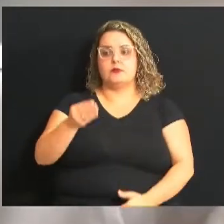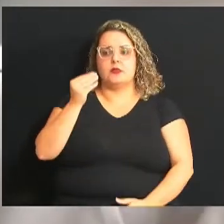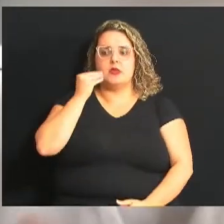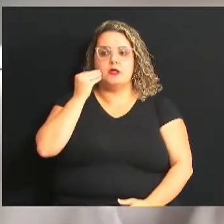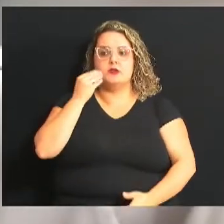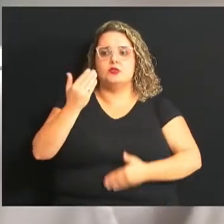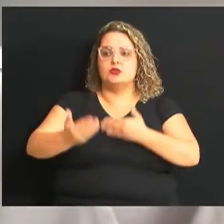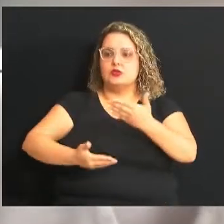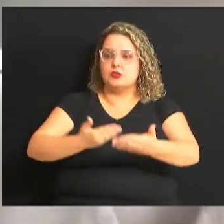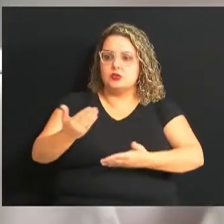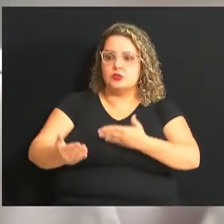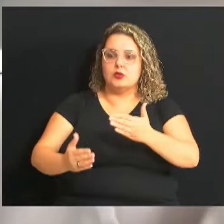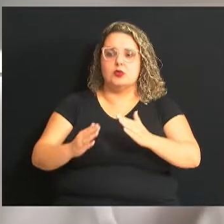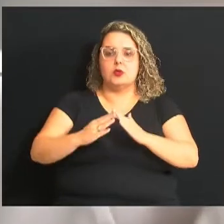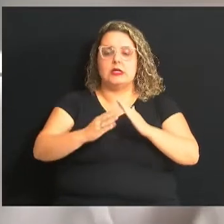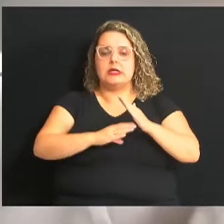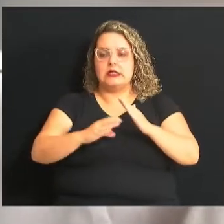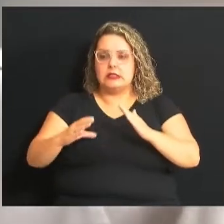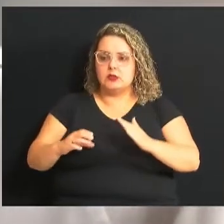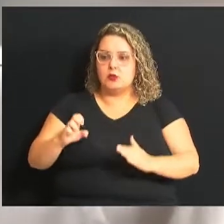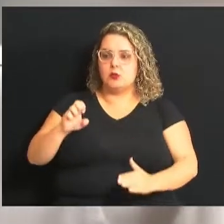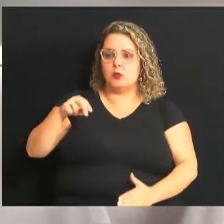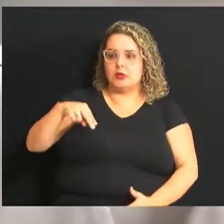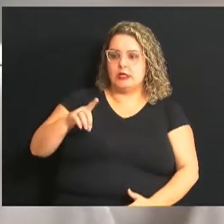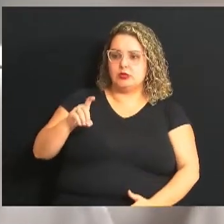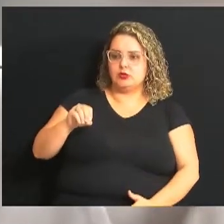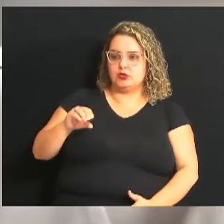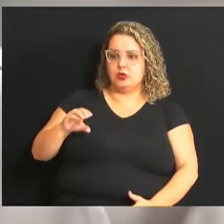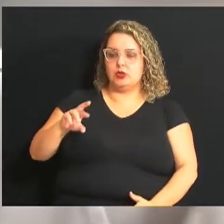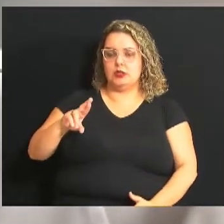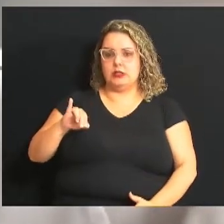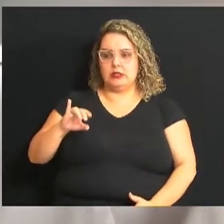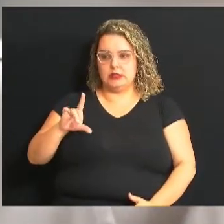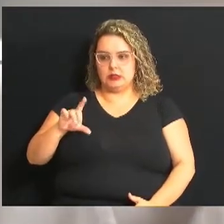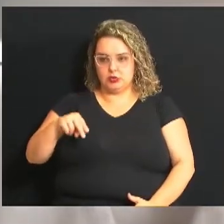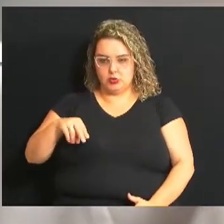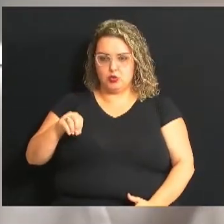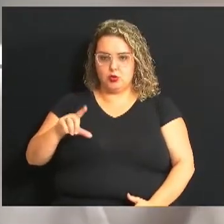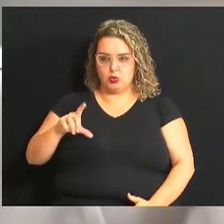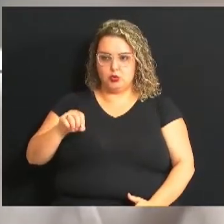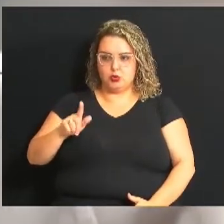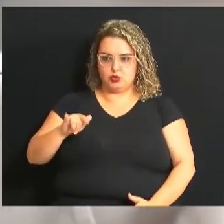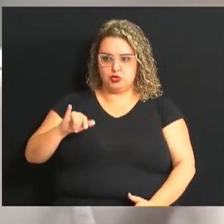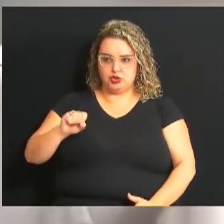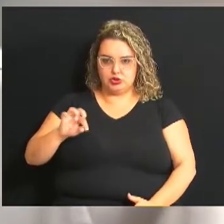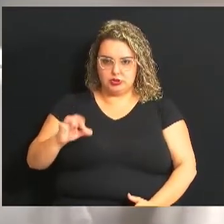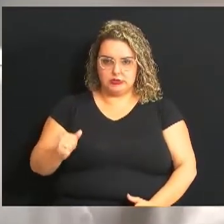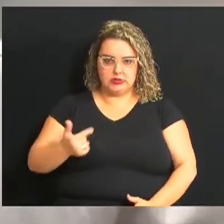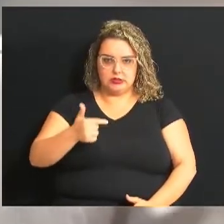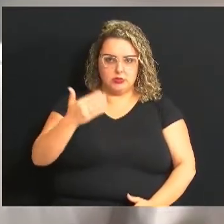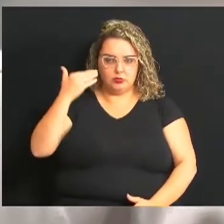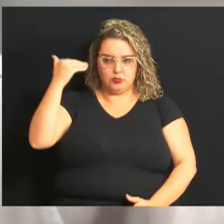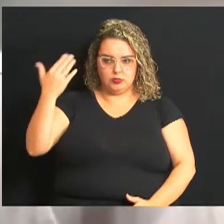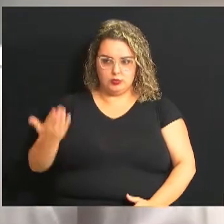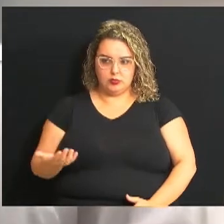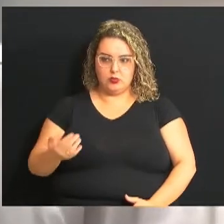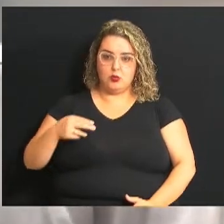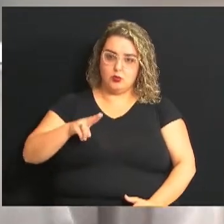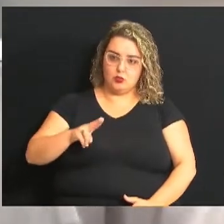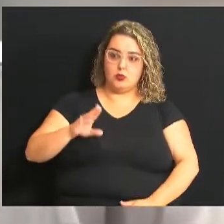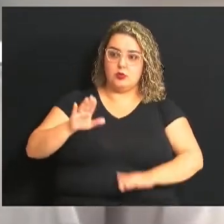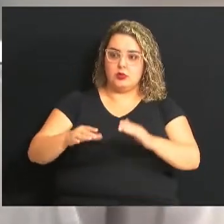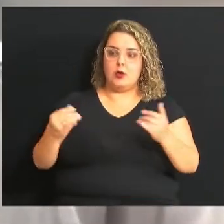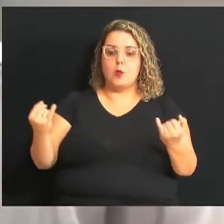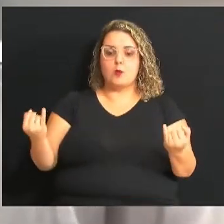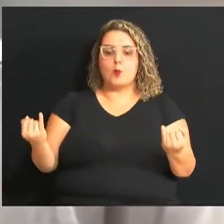tratamento clínico com o endocrinologista, tomando medicações, e não teve sucesso, ou muitas vezes emagreceu